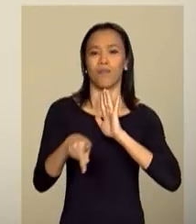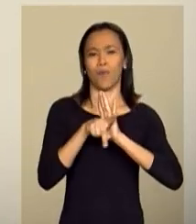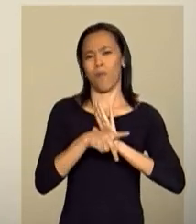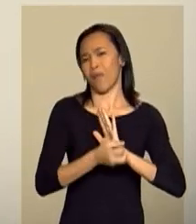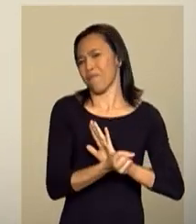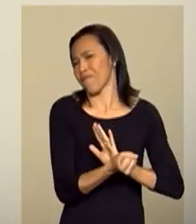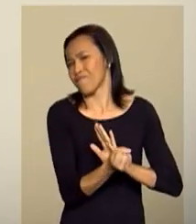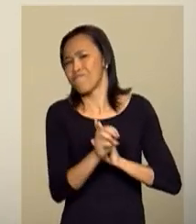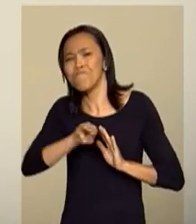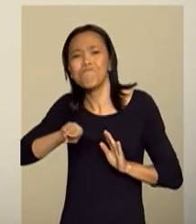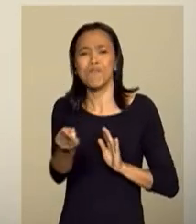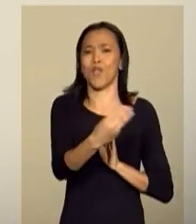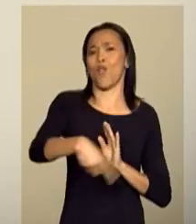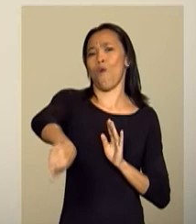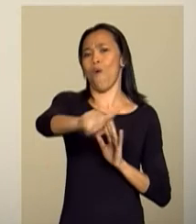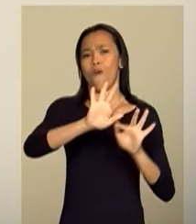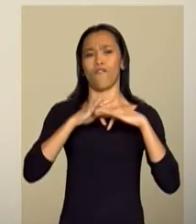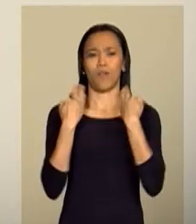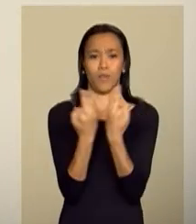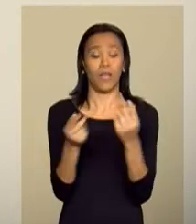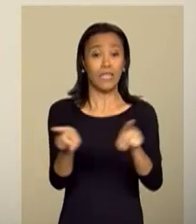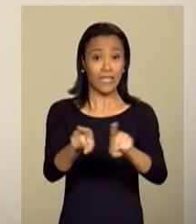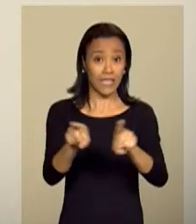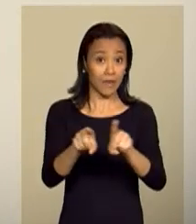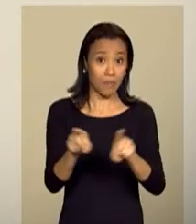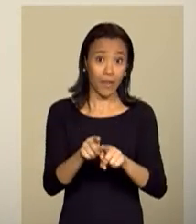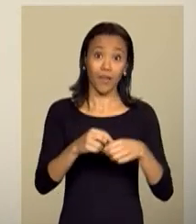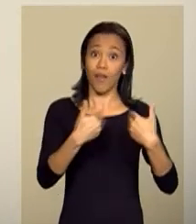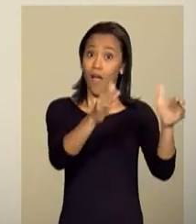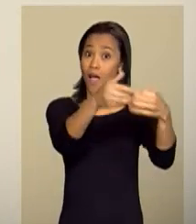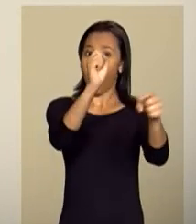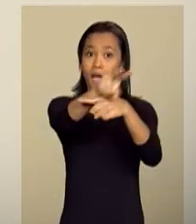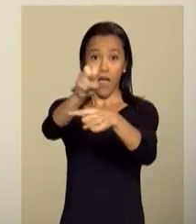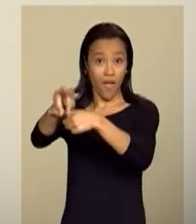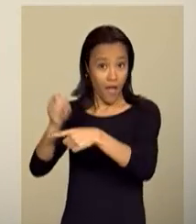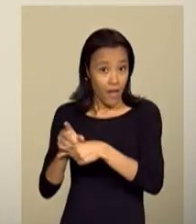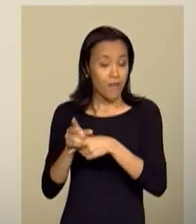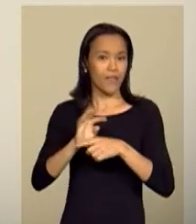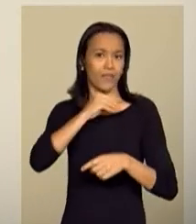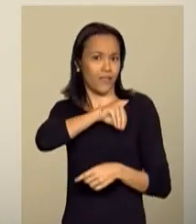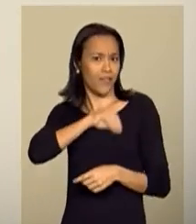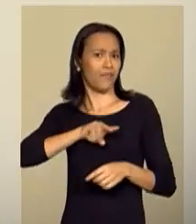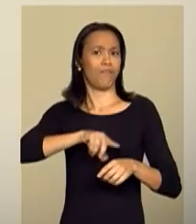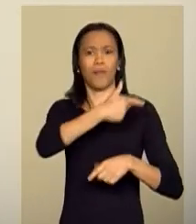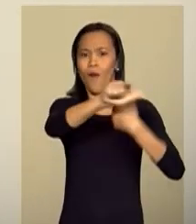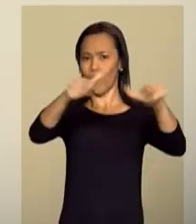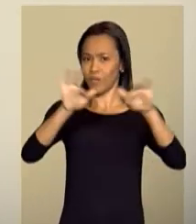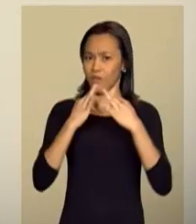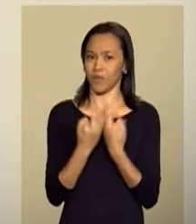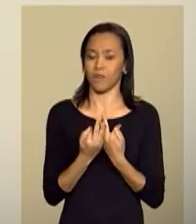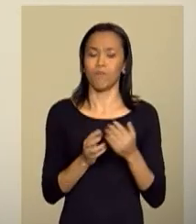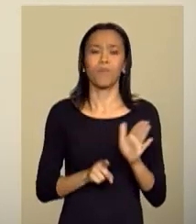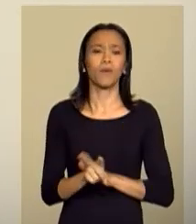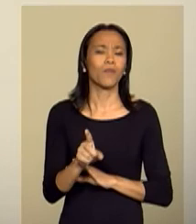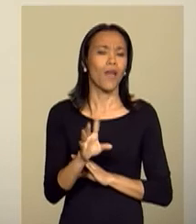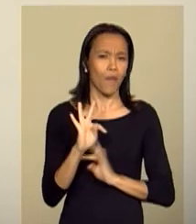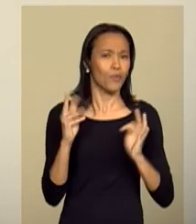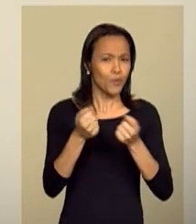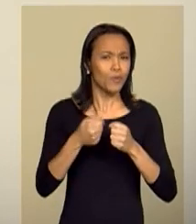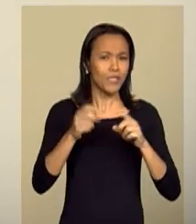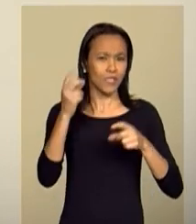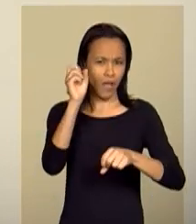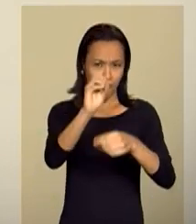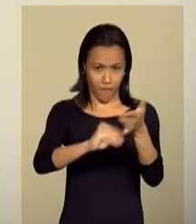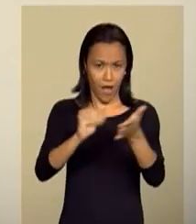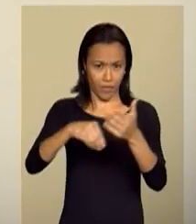milhões de família e ao mesmo tempo gerando emprego e renda para muitas outras presidenta é por tudo isso que o desemprego está